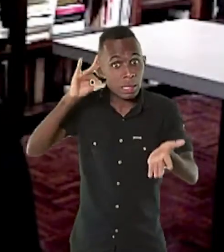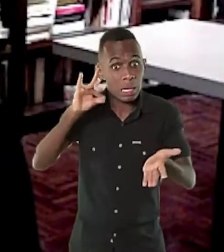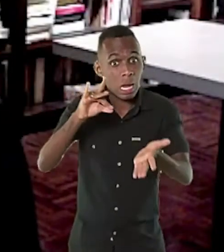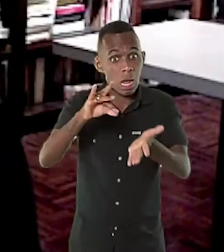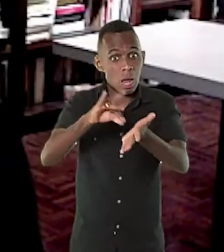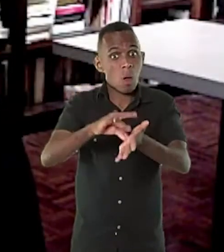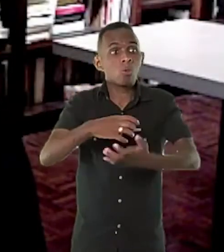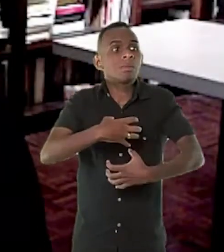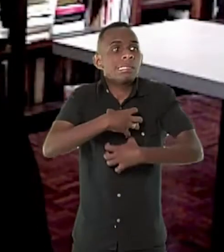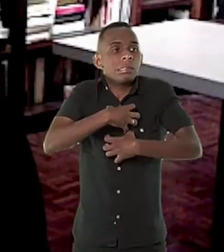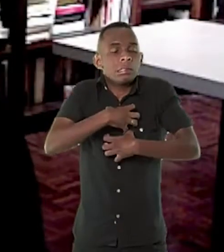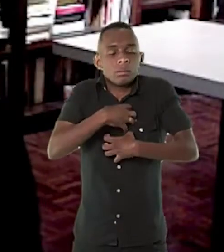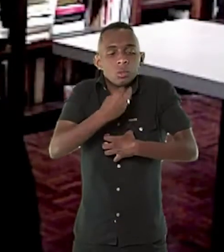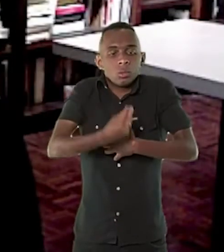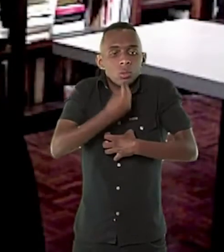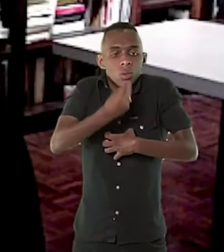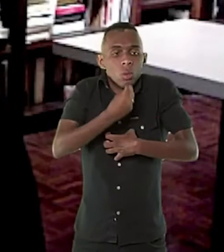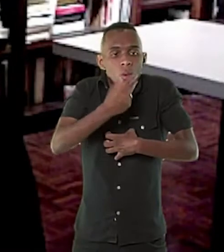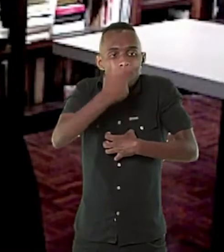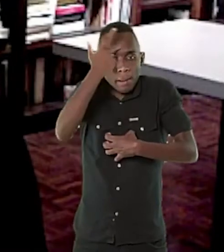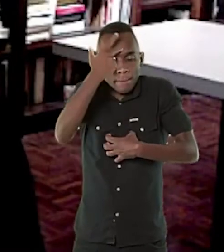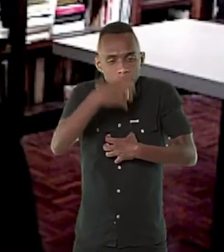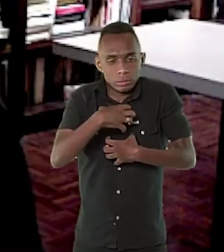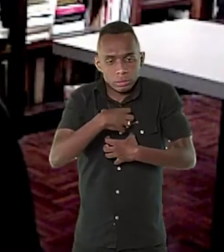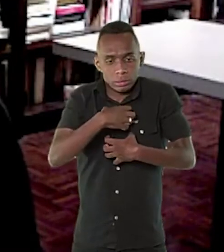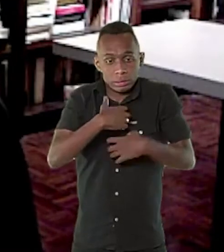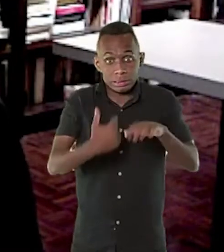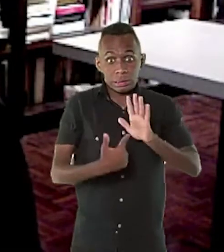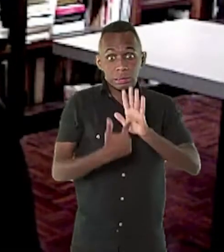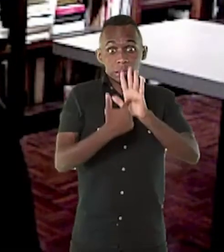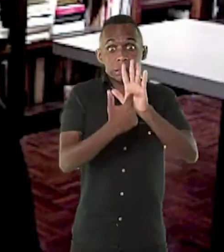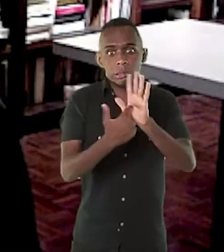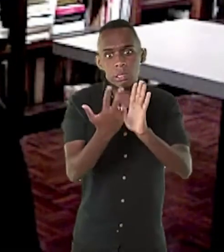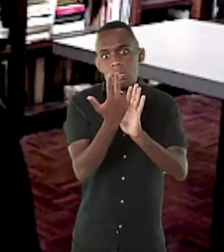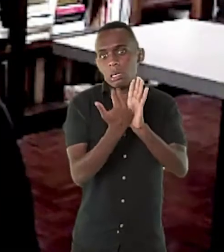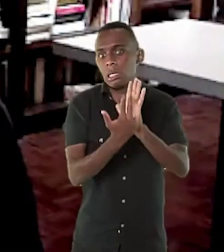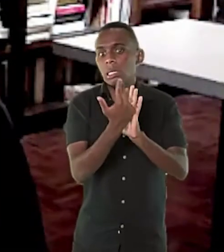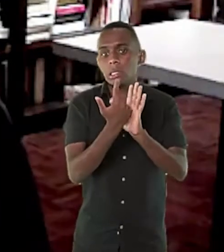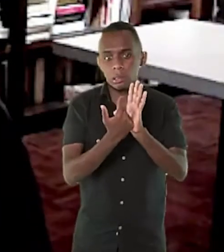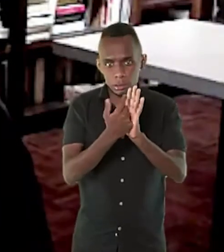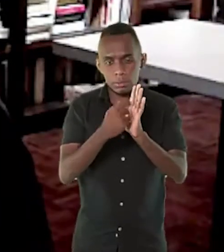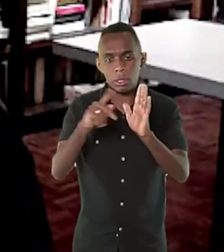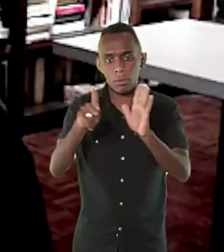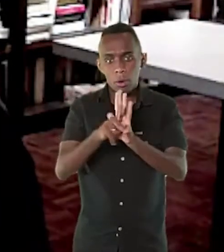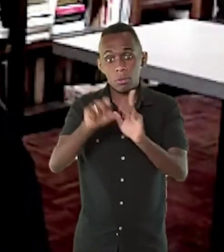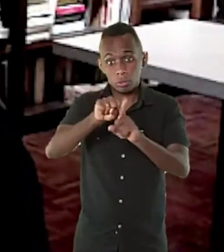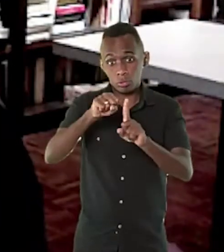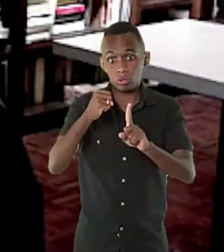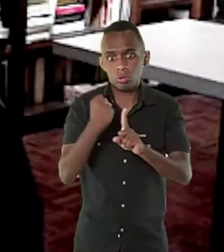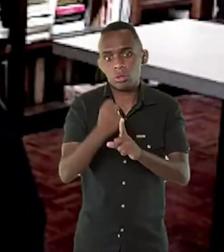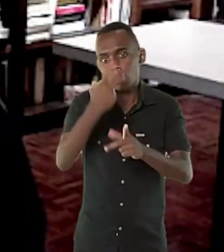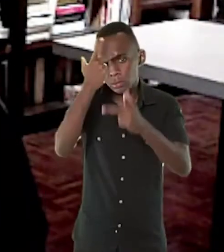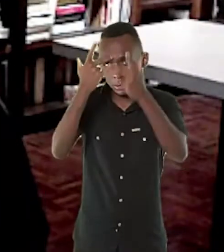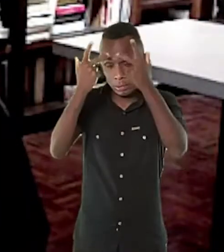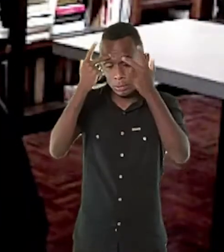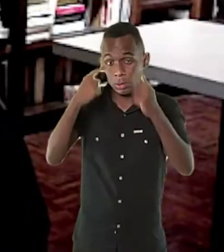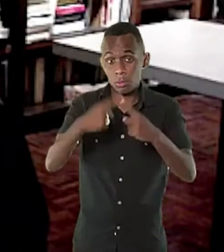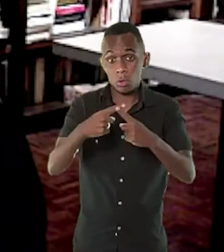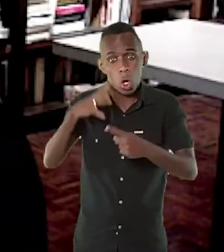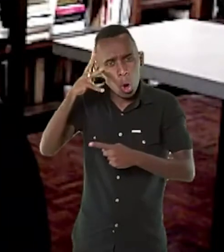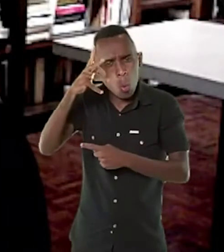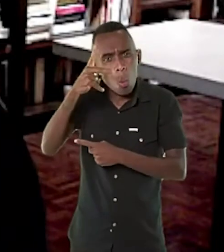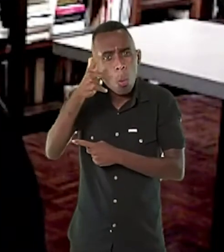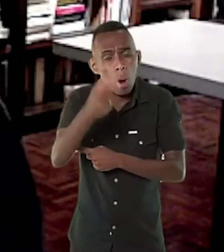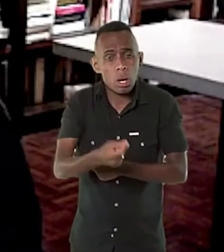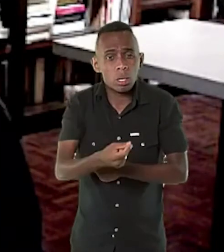que isso pode impactar na vida social das pessoas. Eu acho que tem